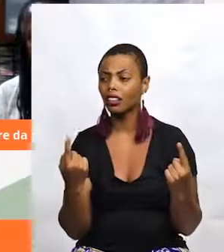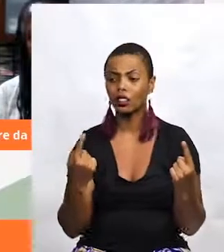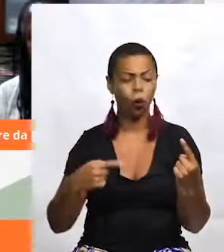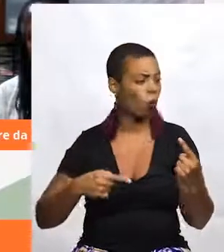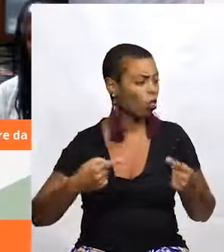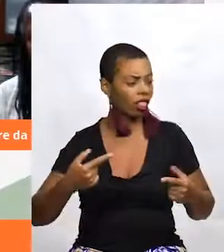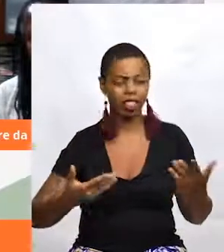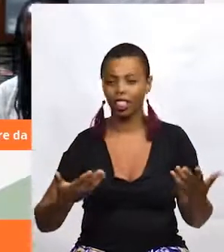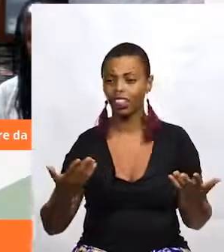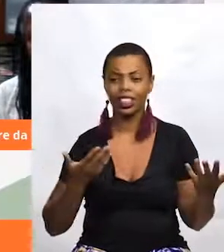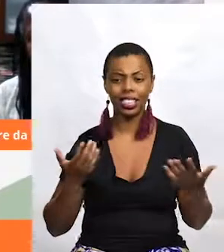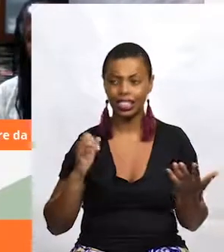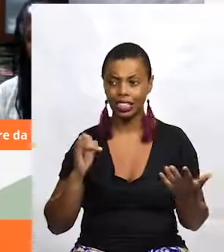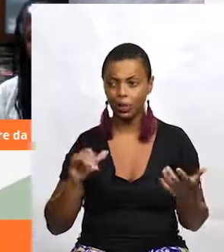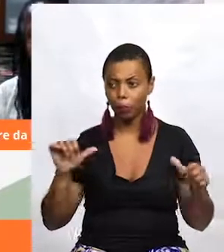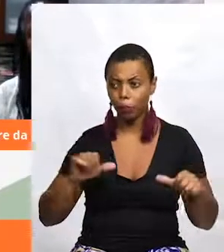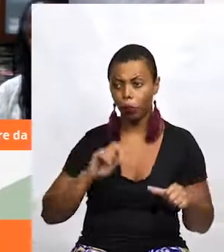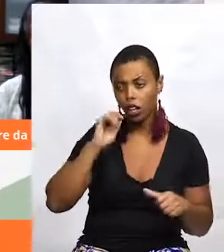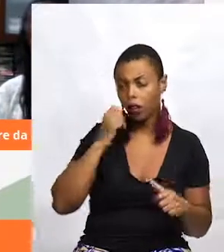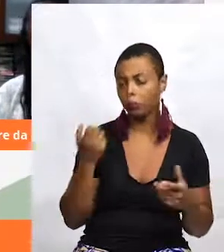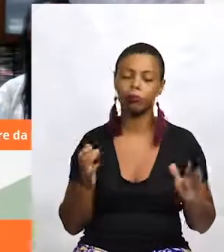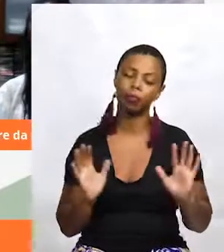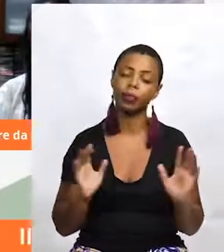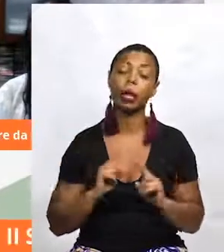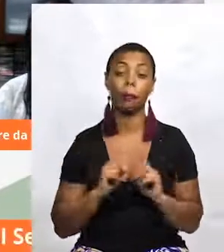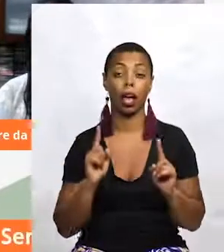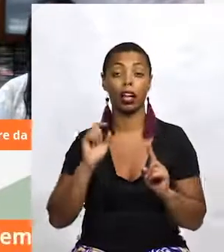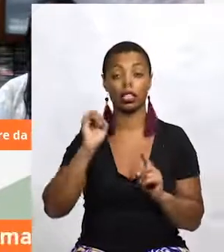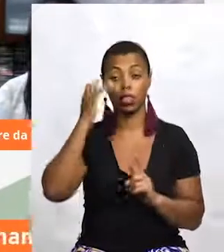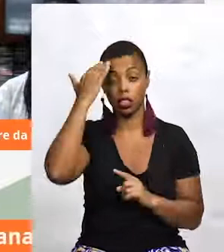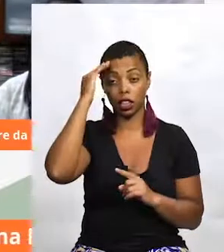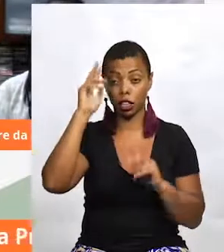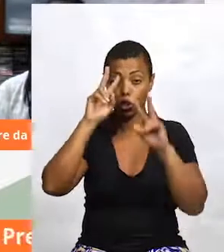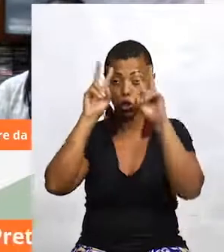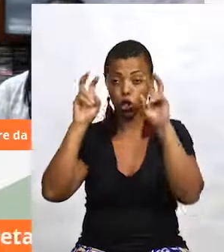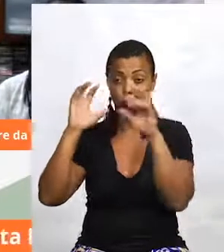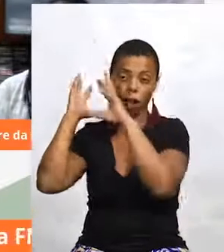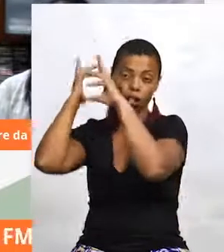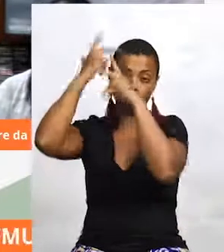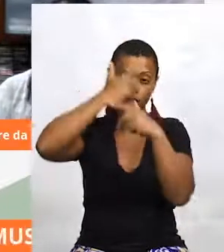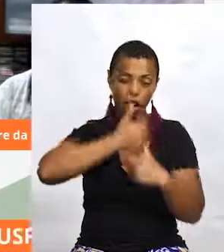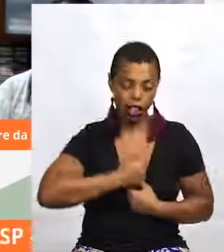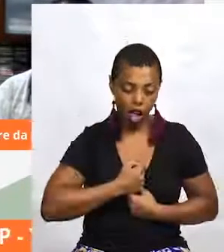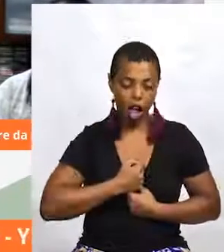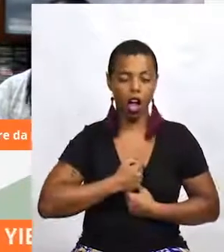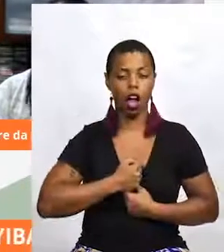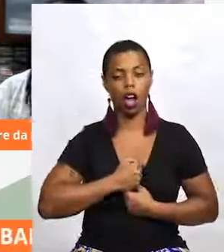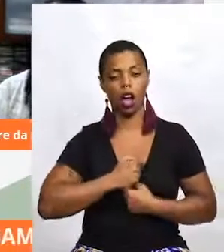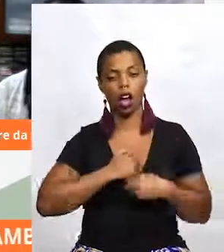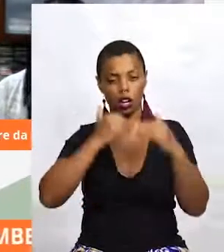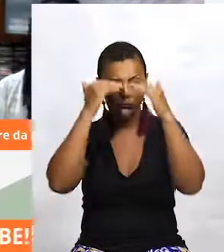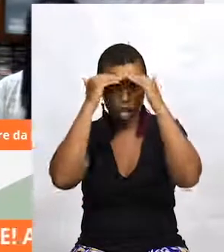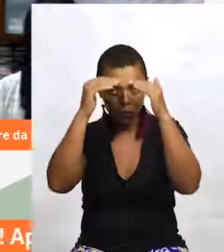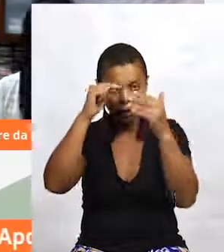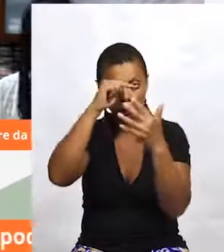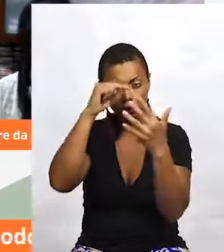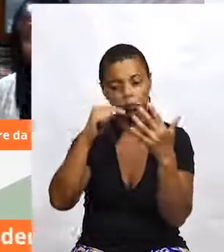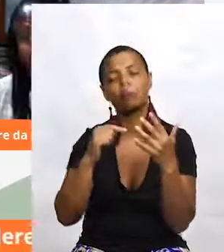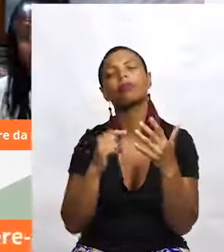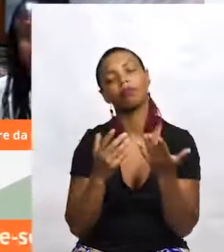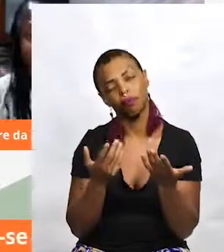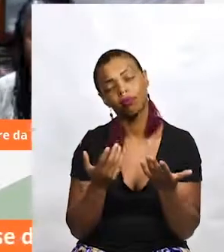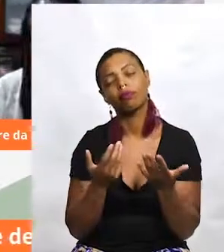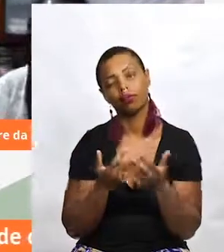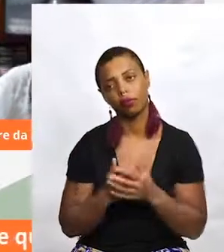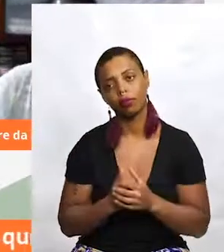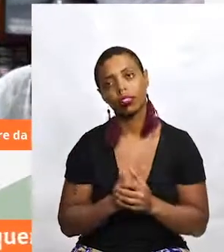gente entender pelo lado da ancestralidade, do respeito, eu vejo que